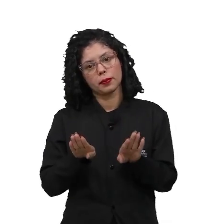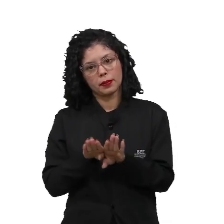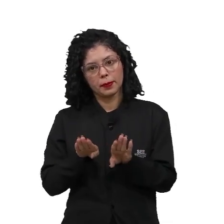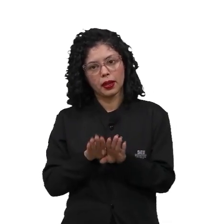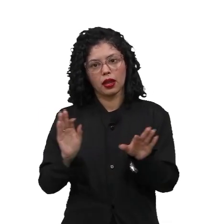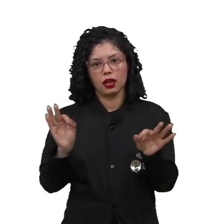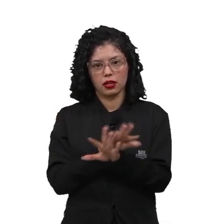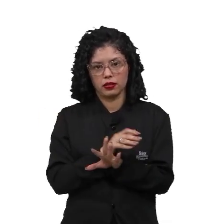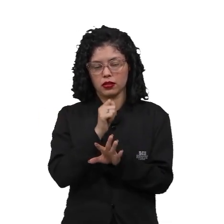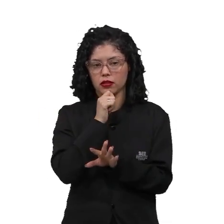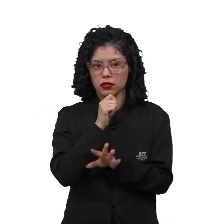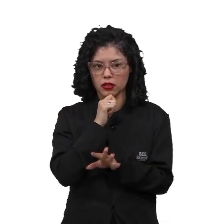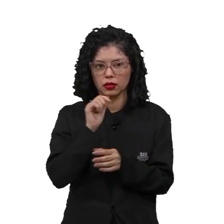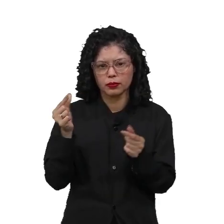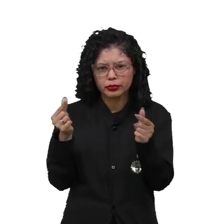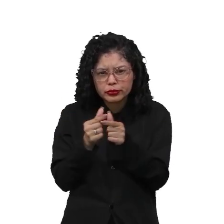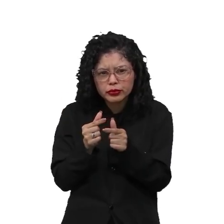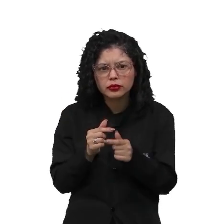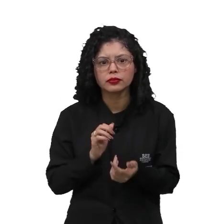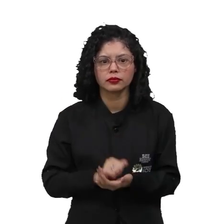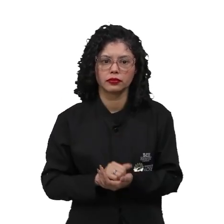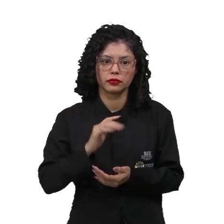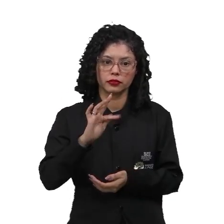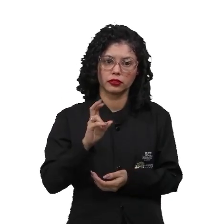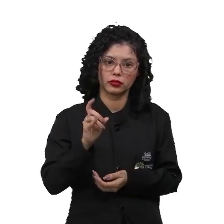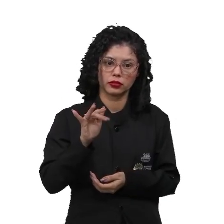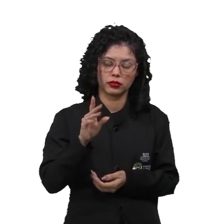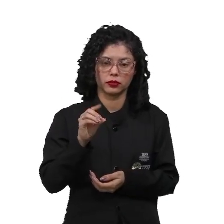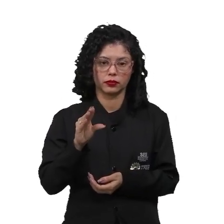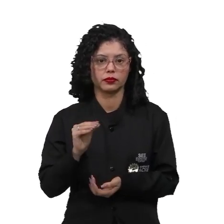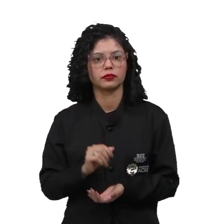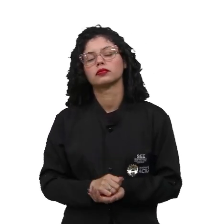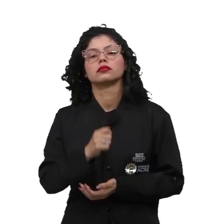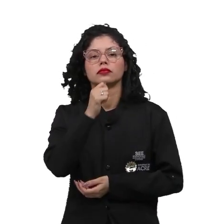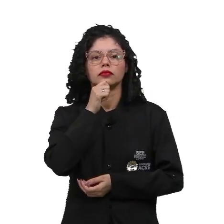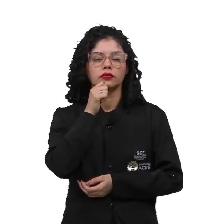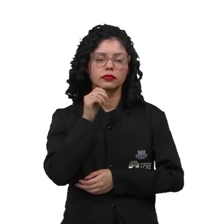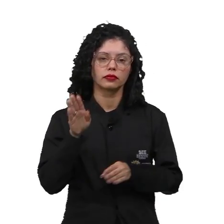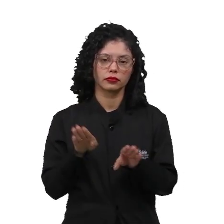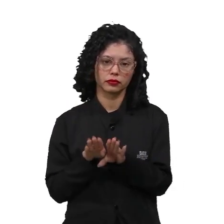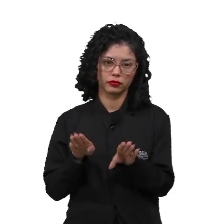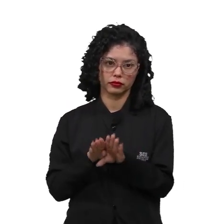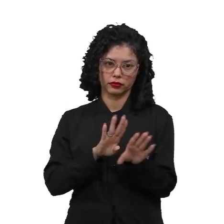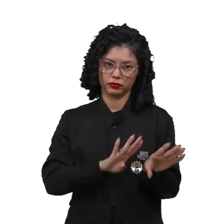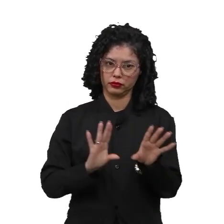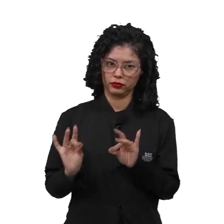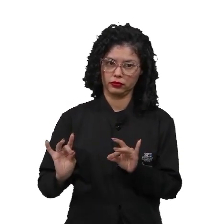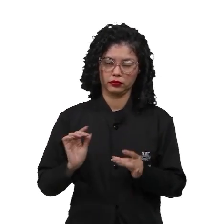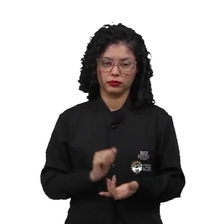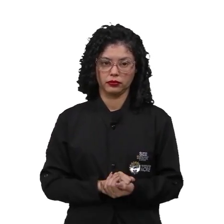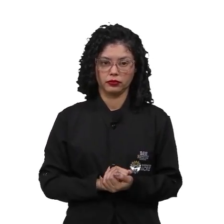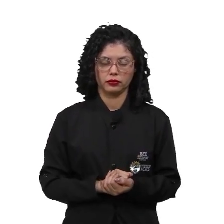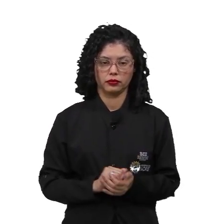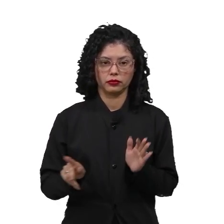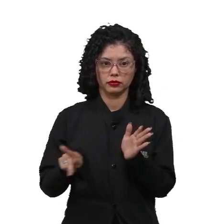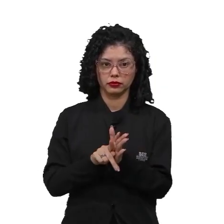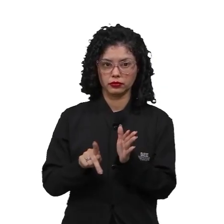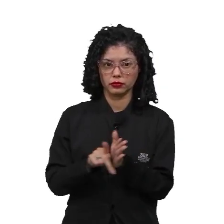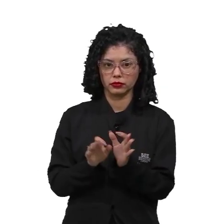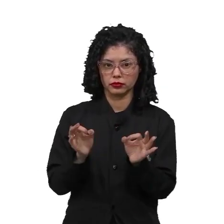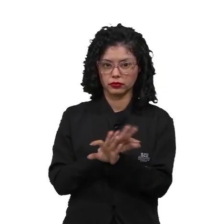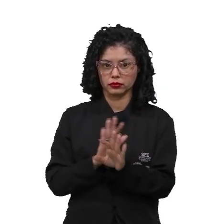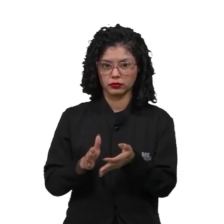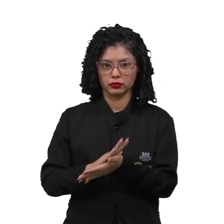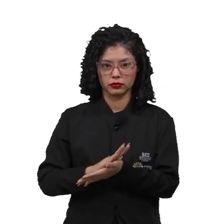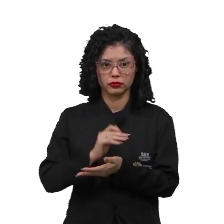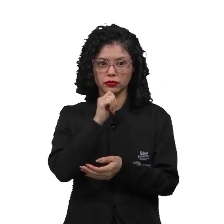os micro-organismos fagocitados. E também, né, através da própria destruição